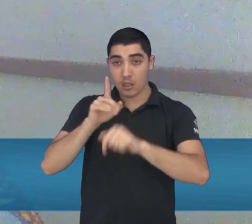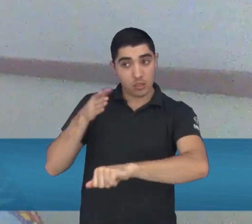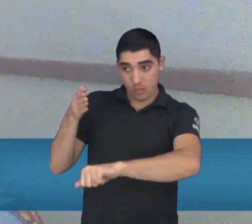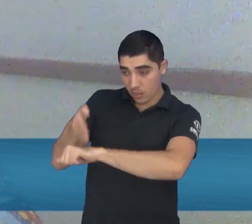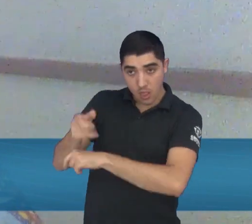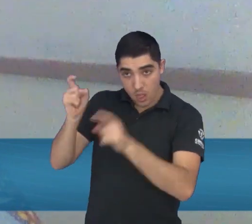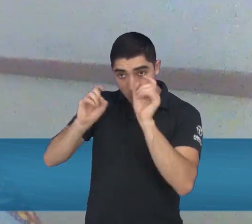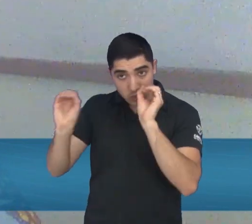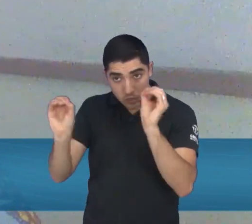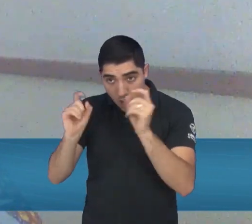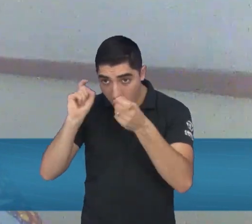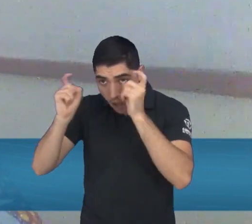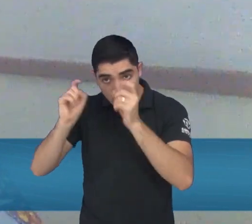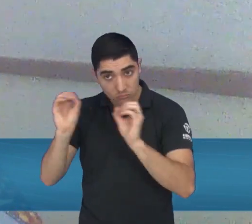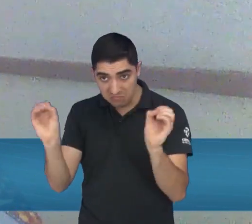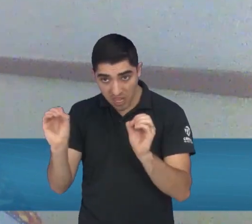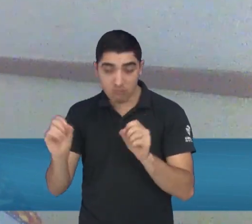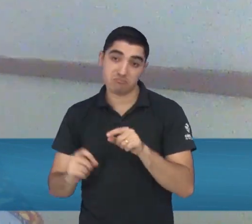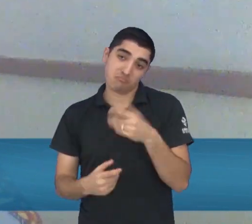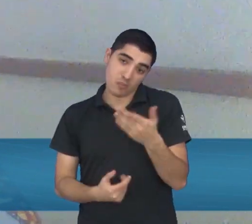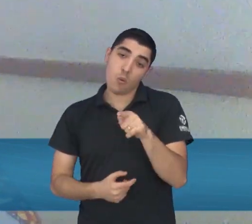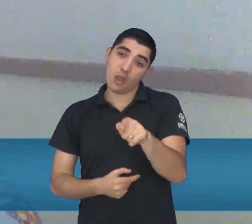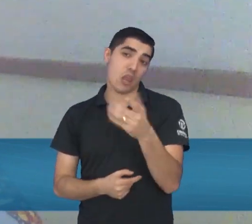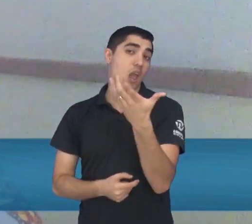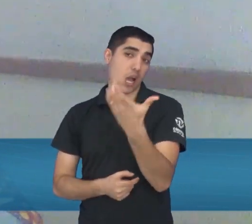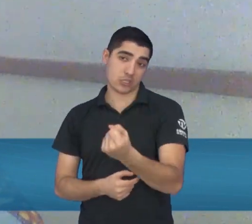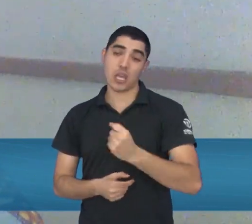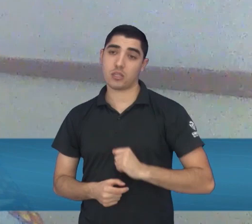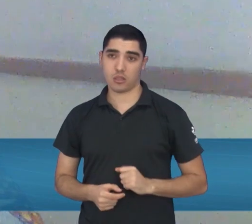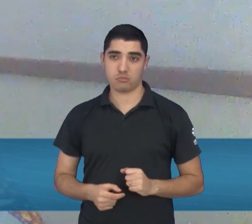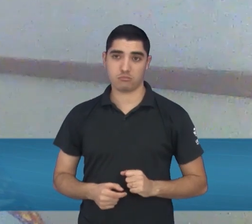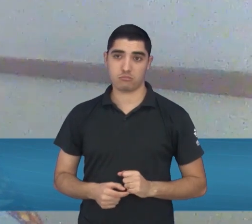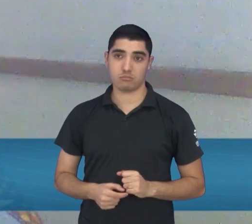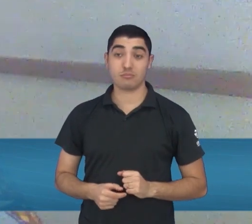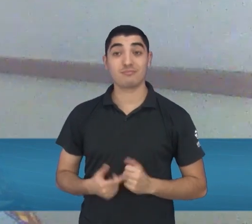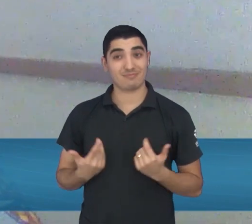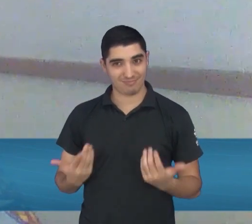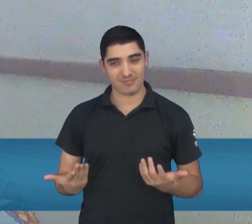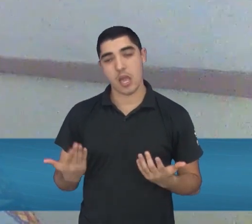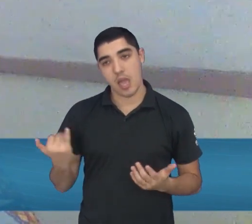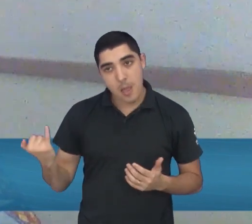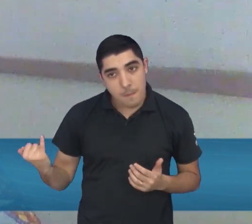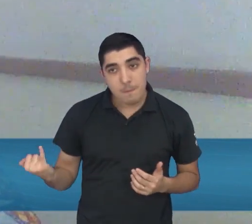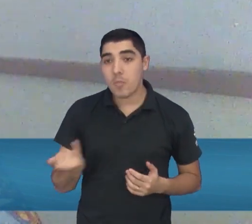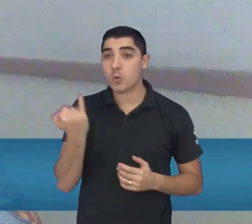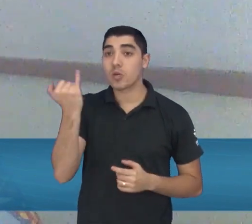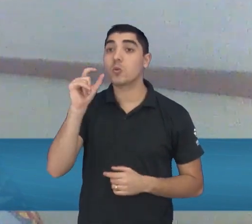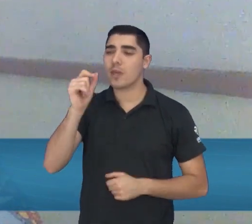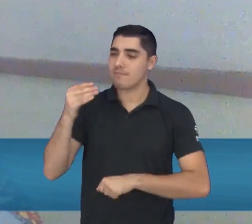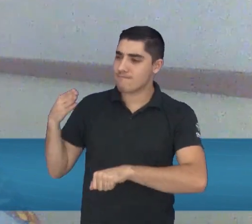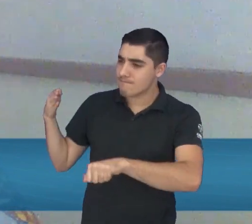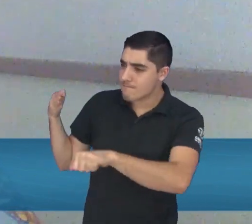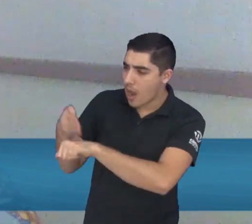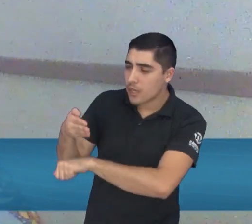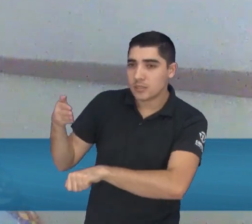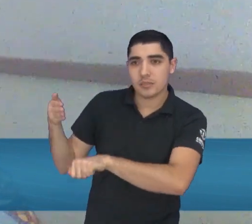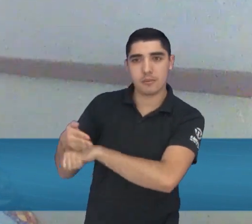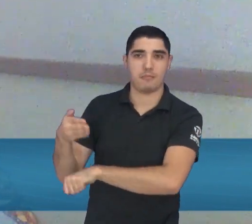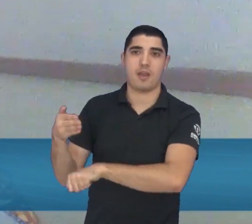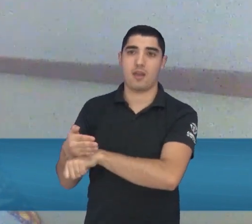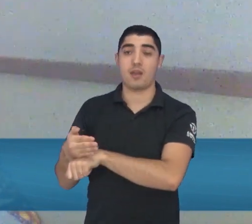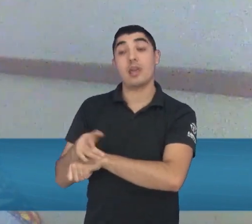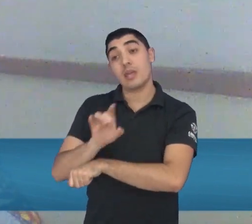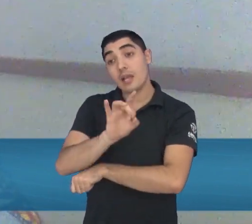traduz o aceite tácito, né, imediato. Então é importante participar e colocar a própria